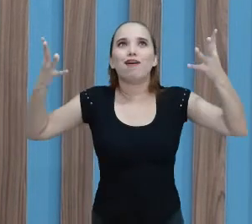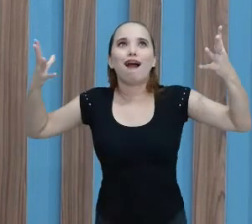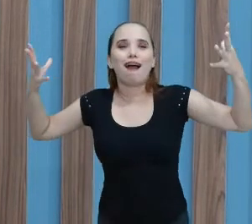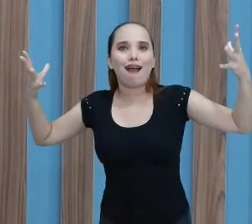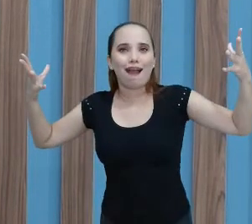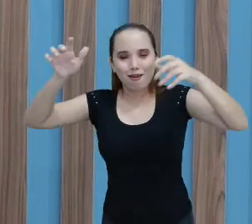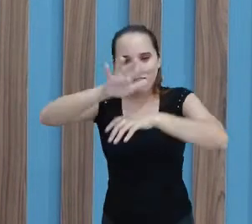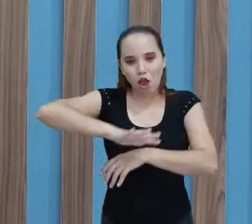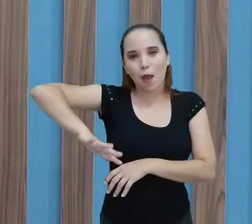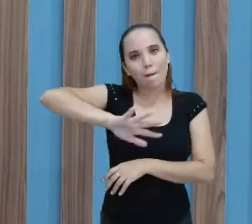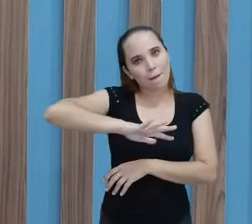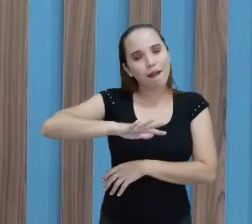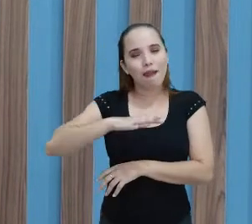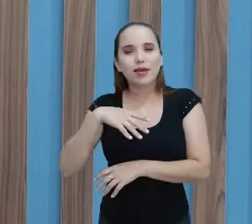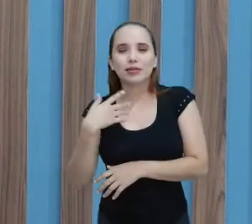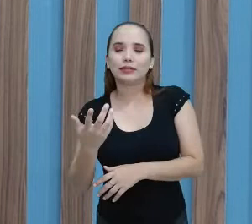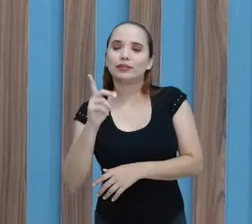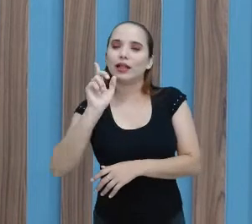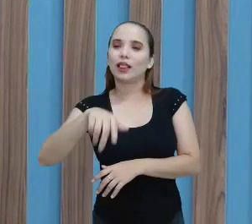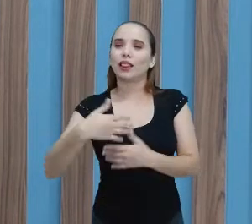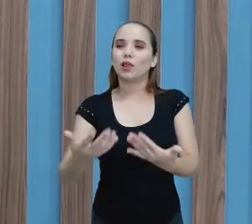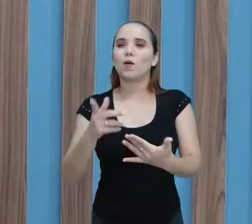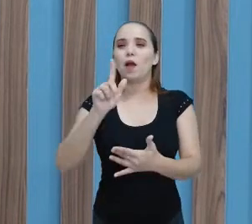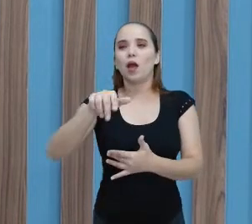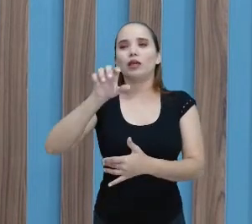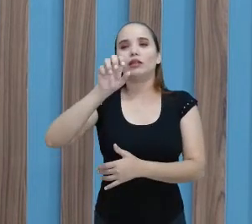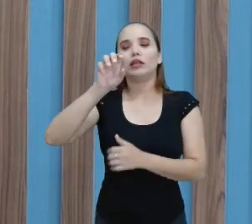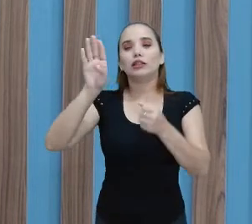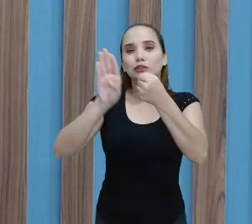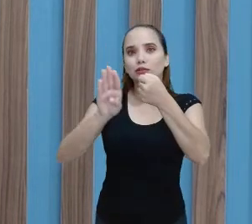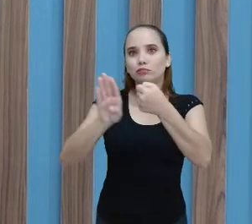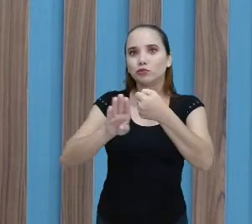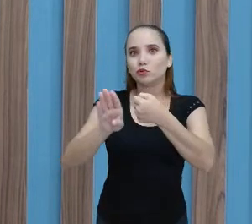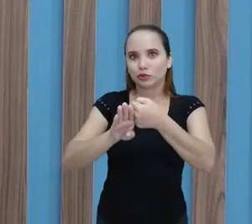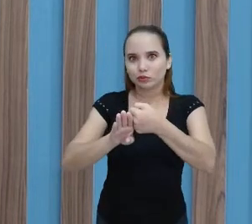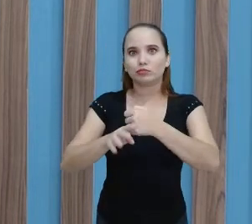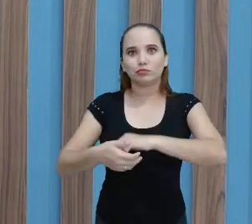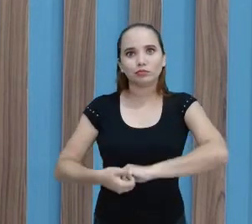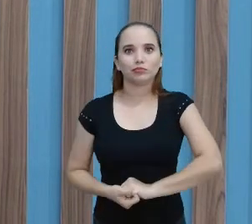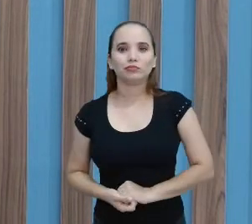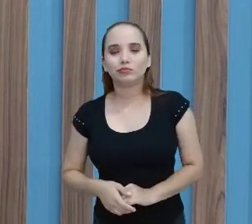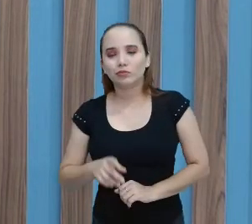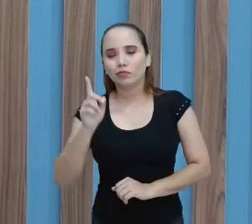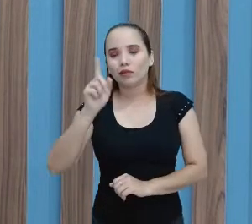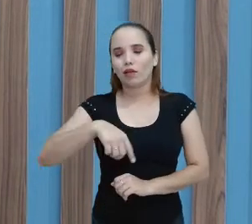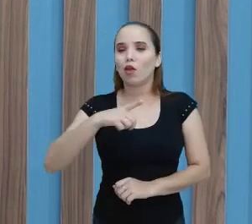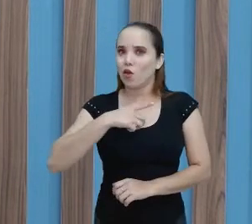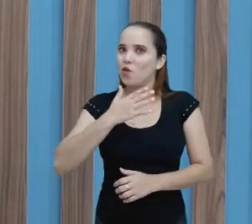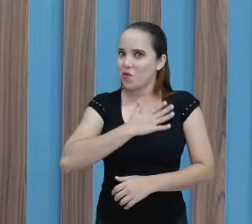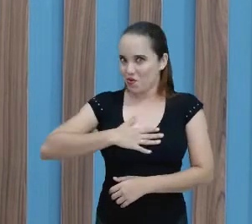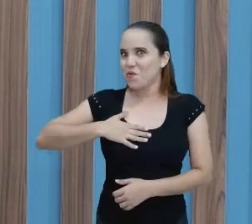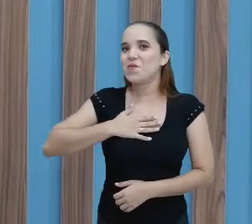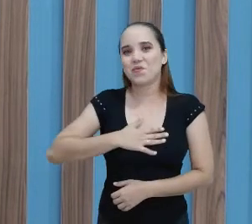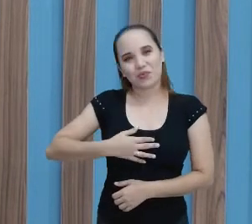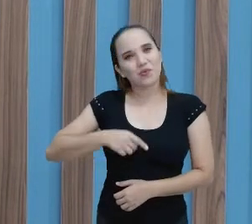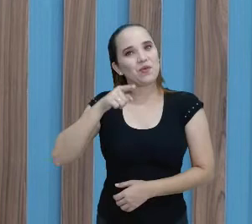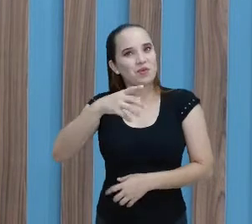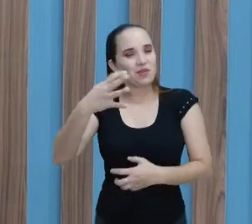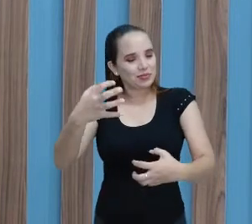não é? Então fala de subjetividade, não é? Então eu gosto dessa linguagem, dessa forma de